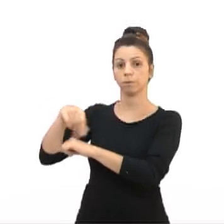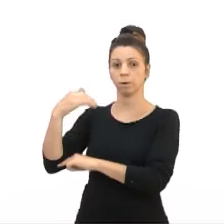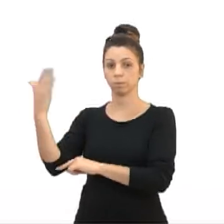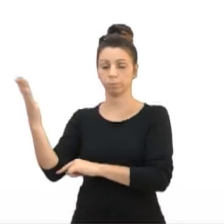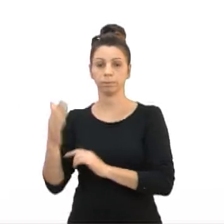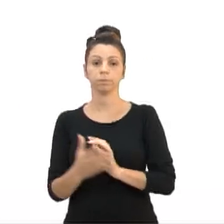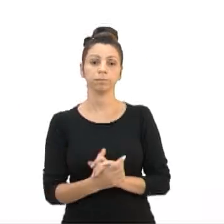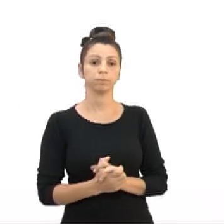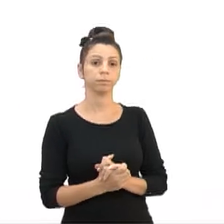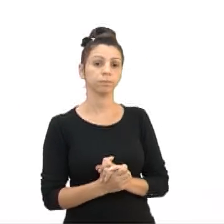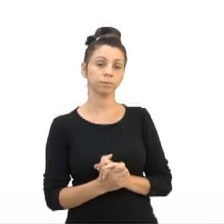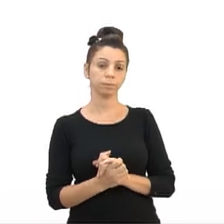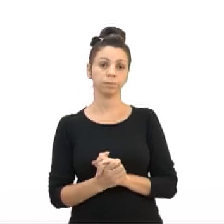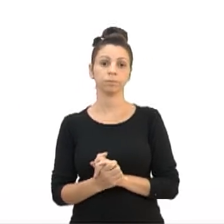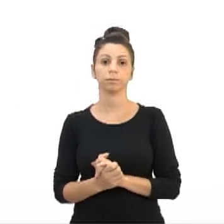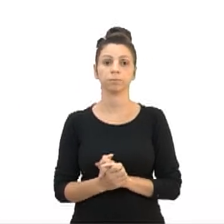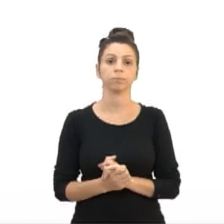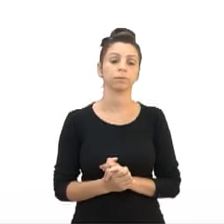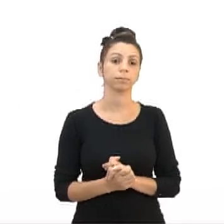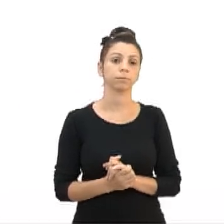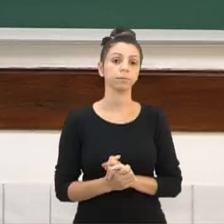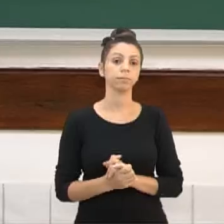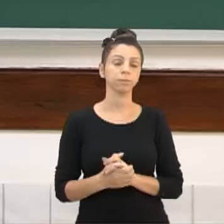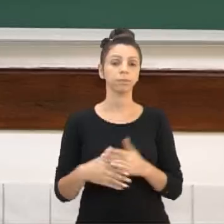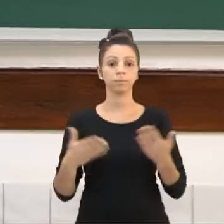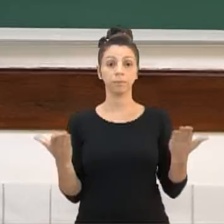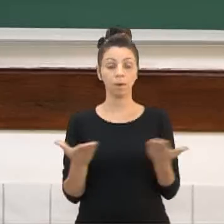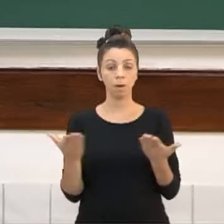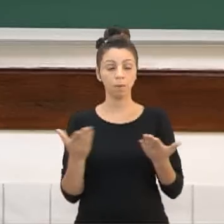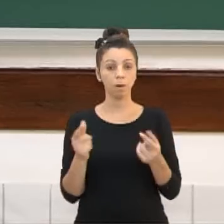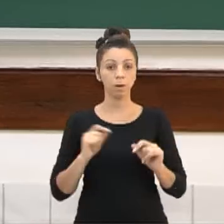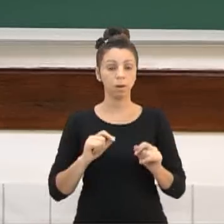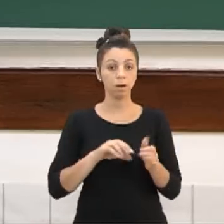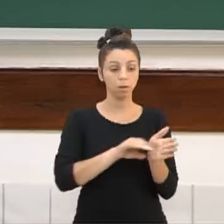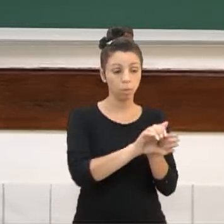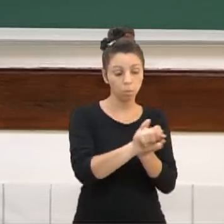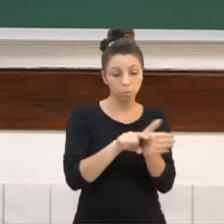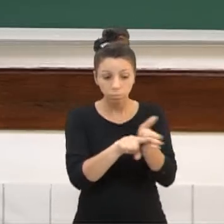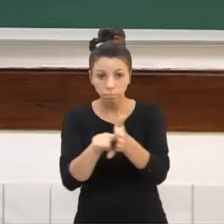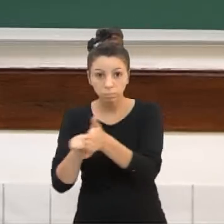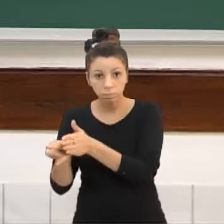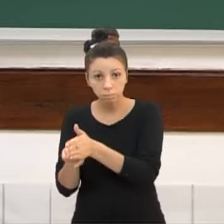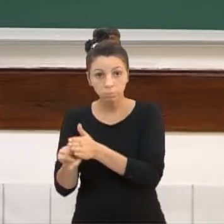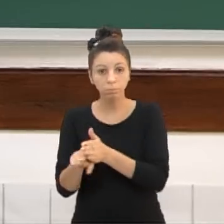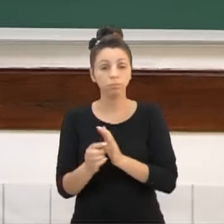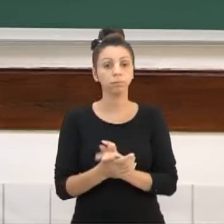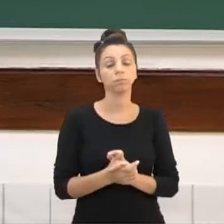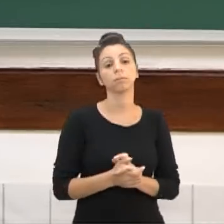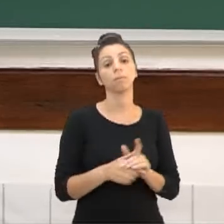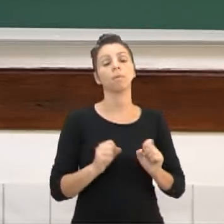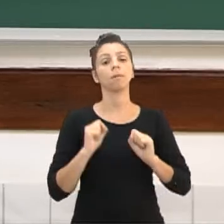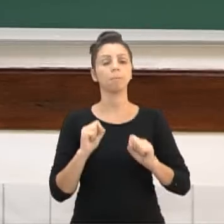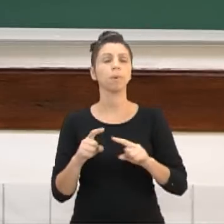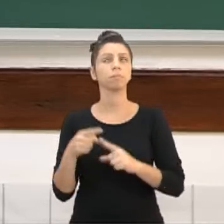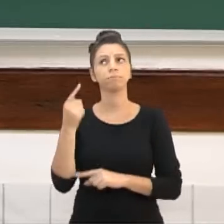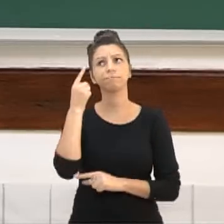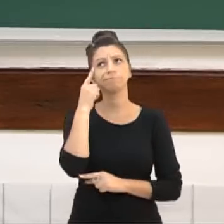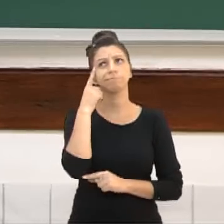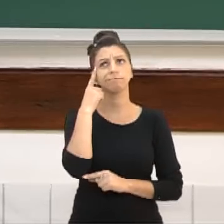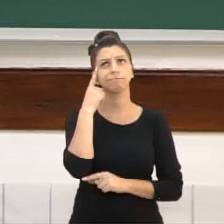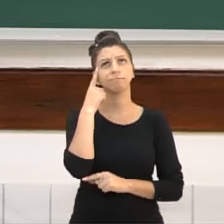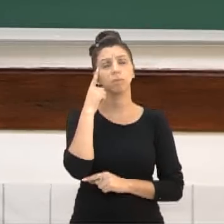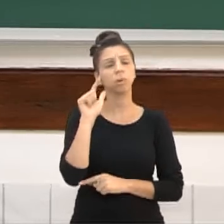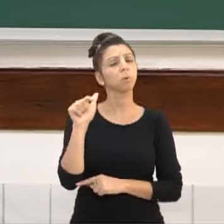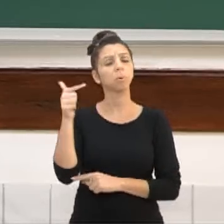que vocês aí não tenham condições de, nesse momento, correr lá para o Google fazer pesquisa, alguma coisa assim, mas vocês podem pensar, né,